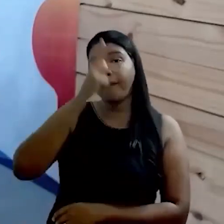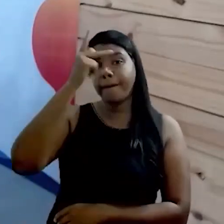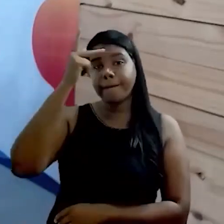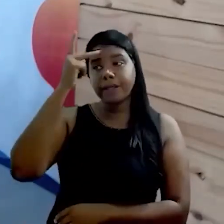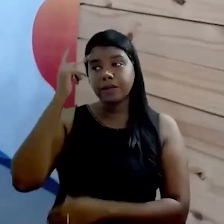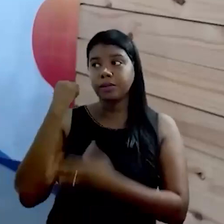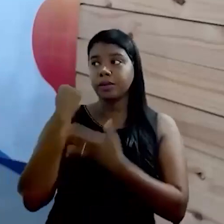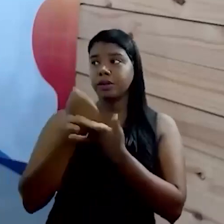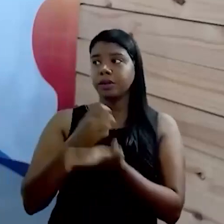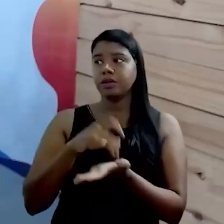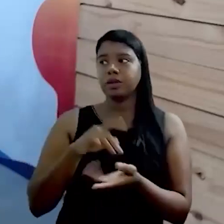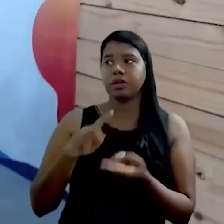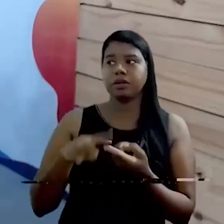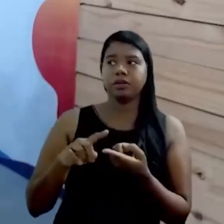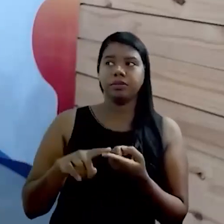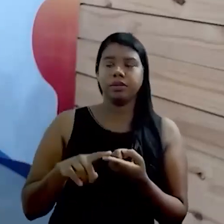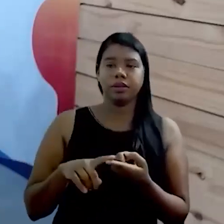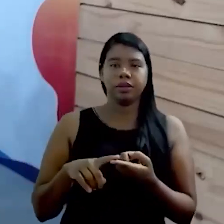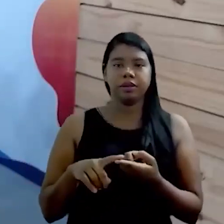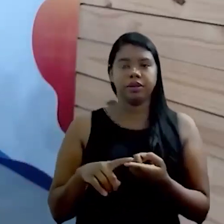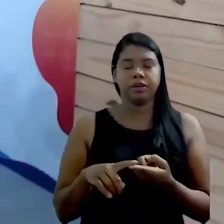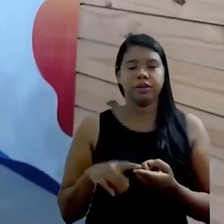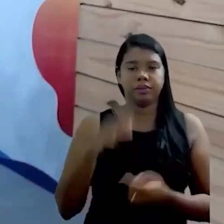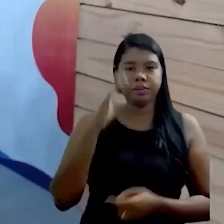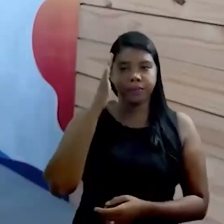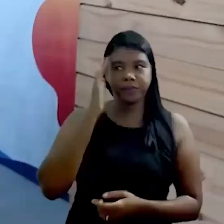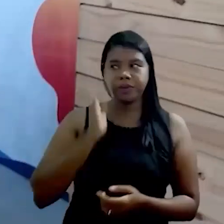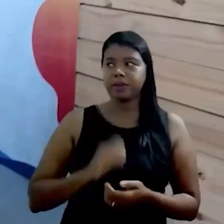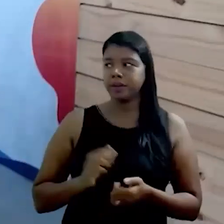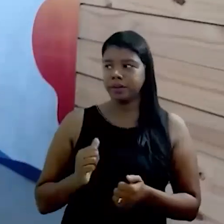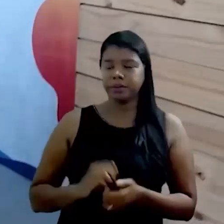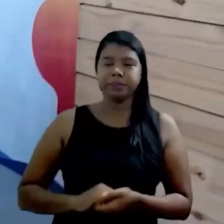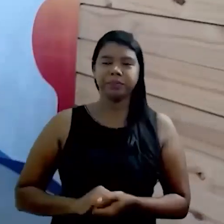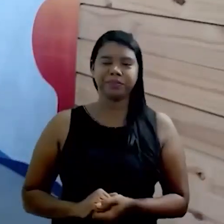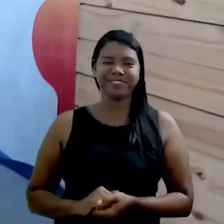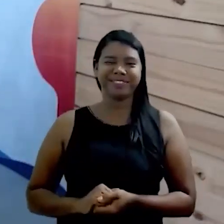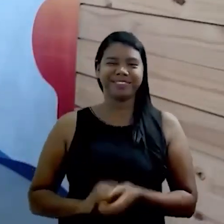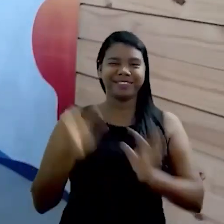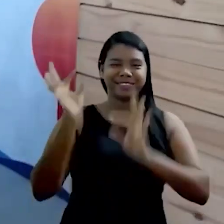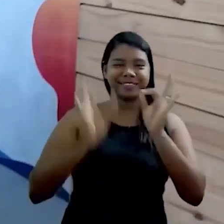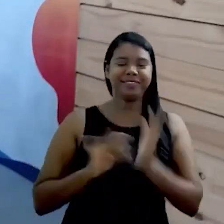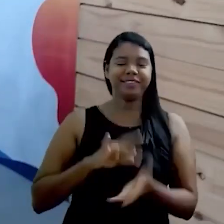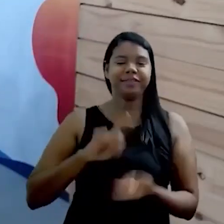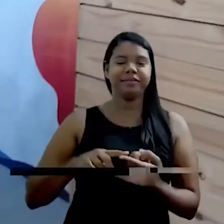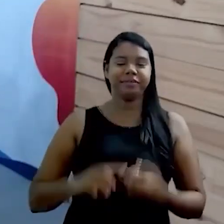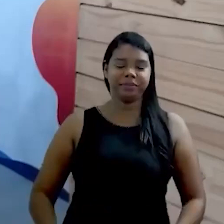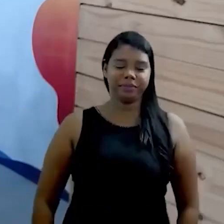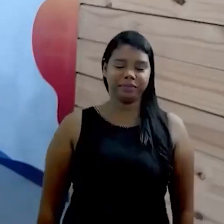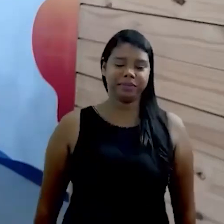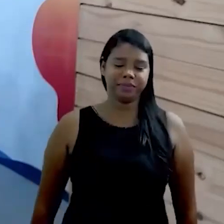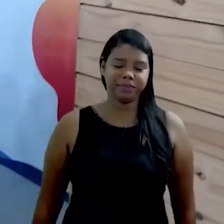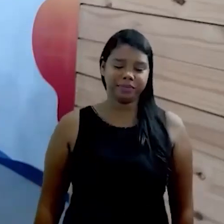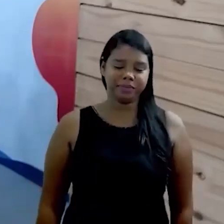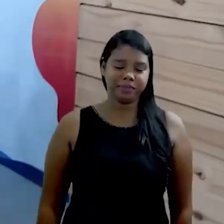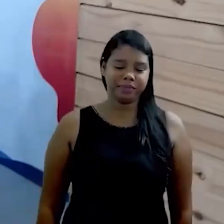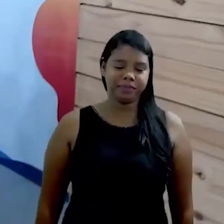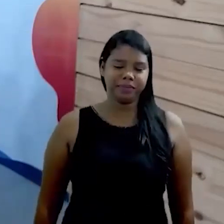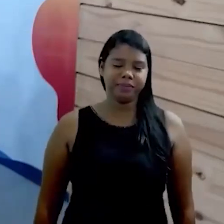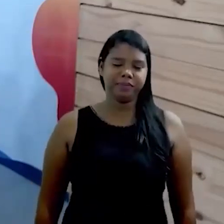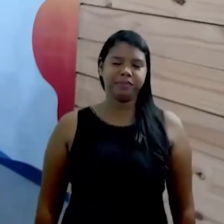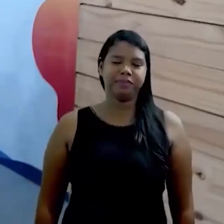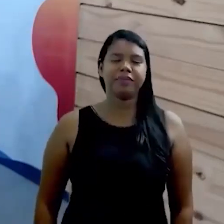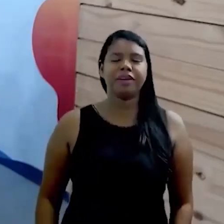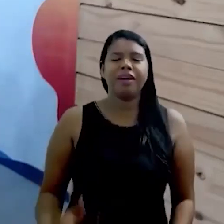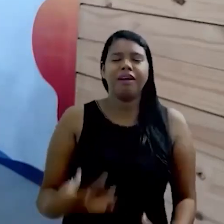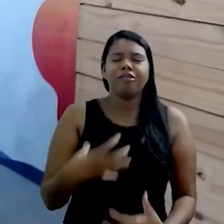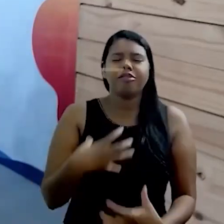poder te ajudar. Não é só um robozinho dando uma resposta automática, Pois né? A gente fica muito chateada com as respostas automáticas. Mas... Tá sendo personalizado, tô